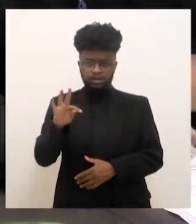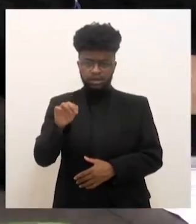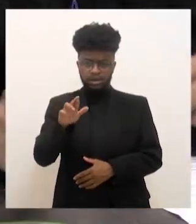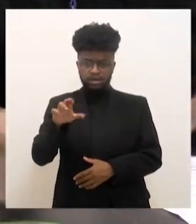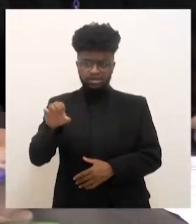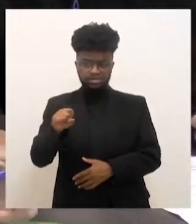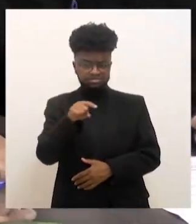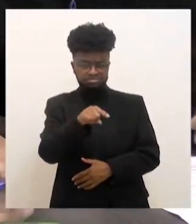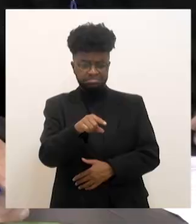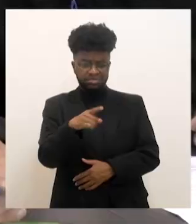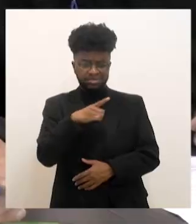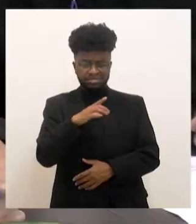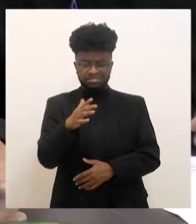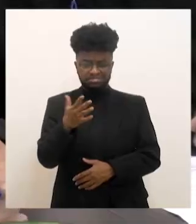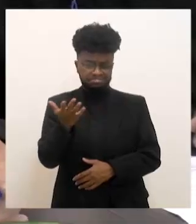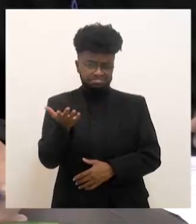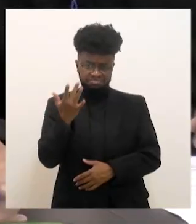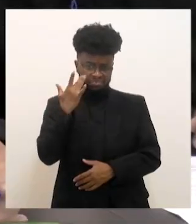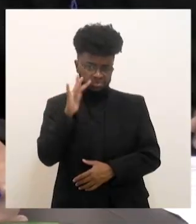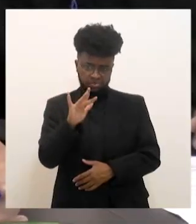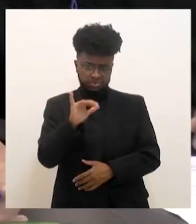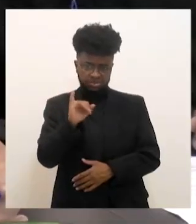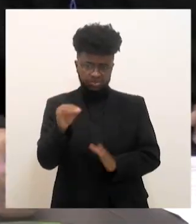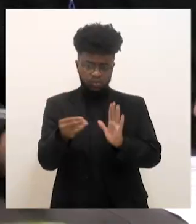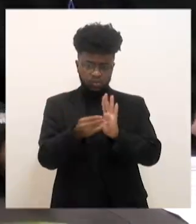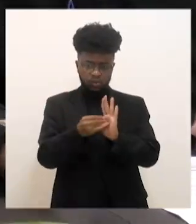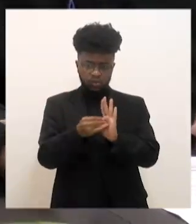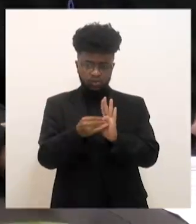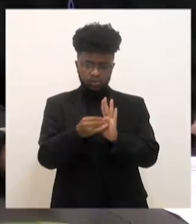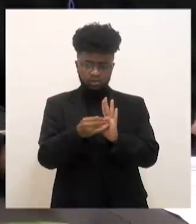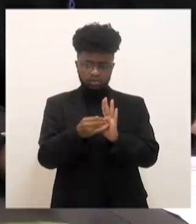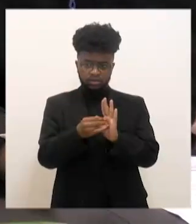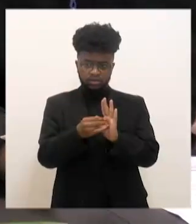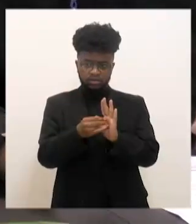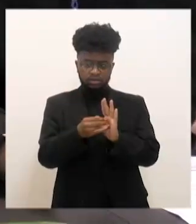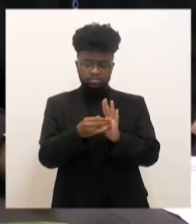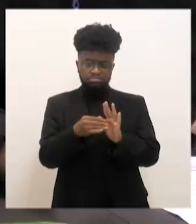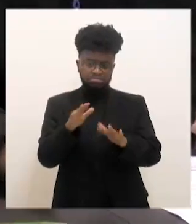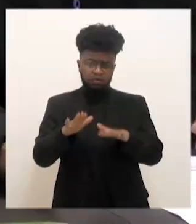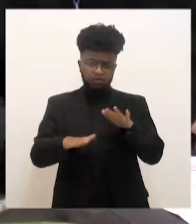máximo, não sei se está dito aqui, 5 mil metros,